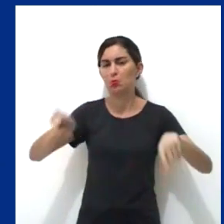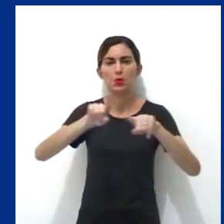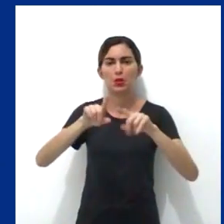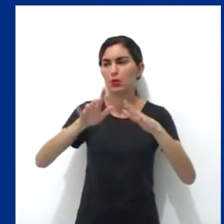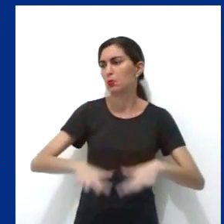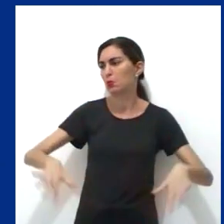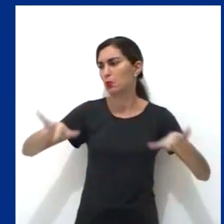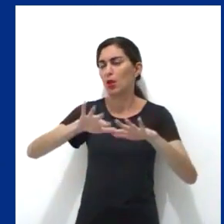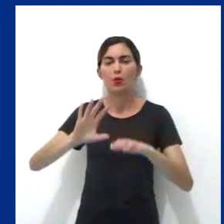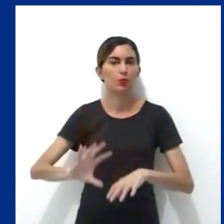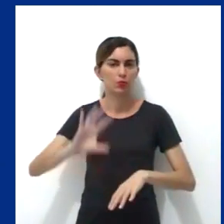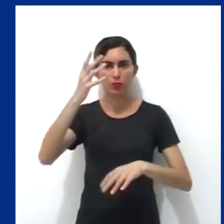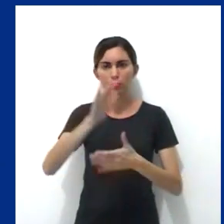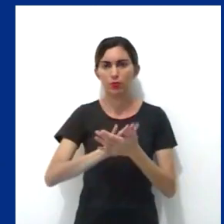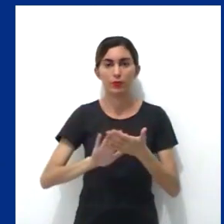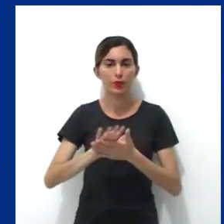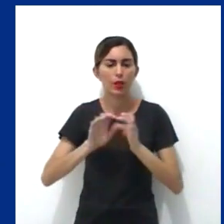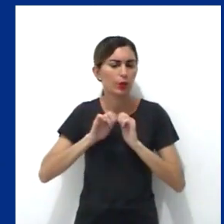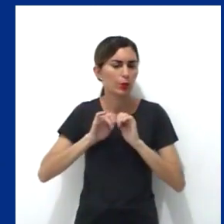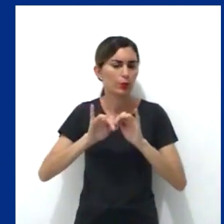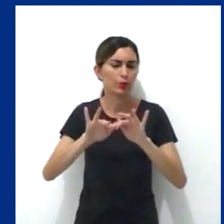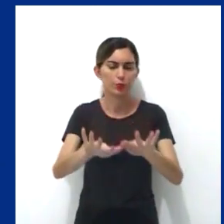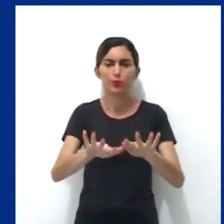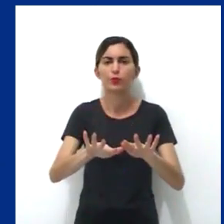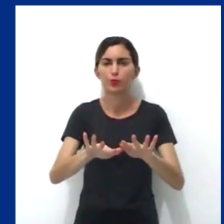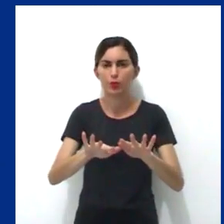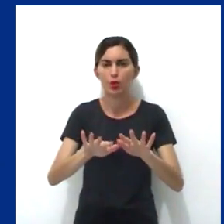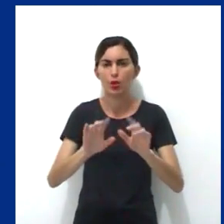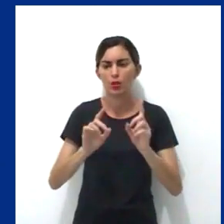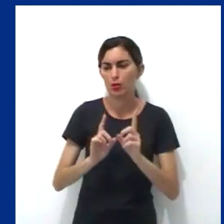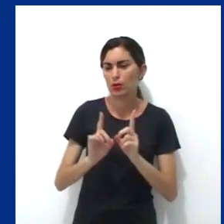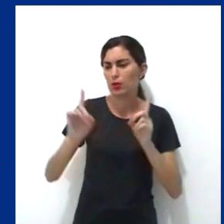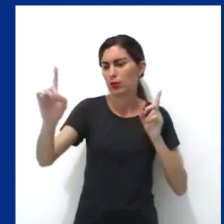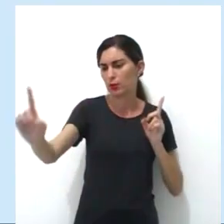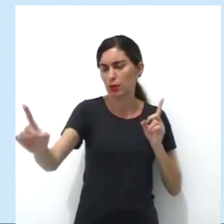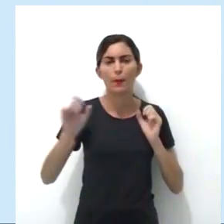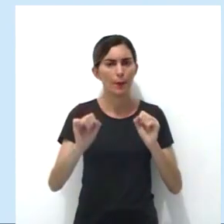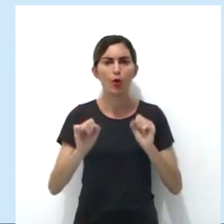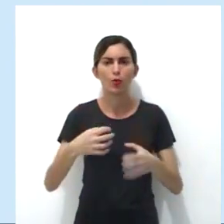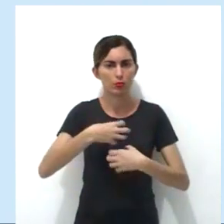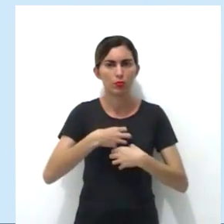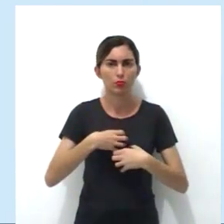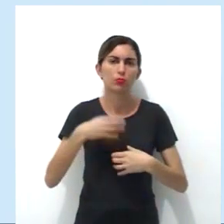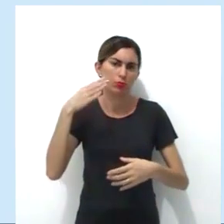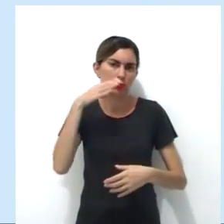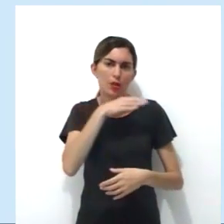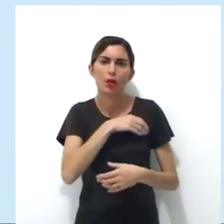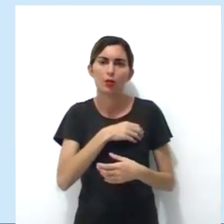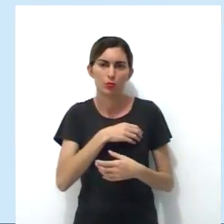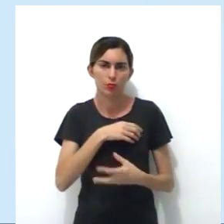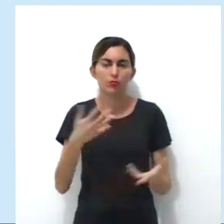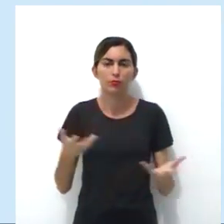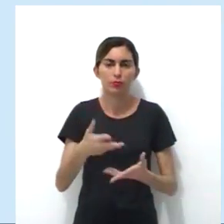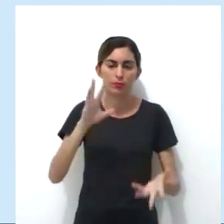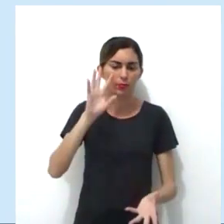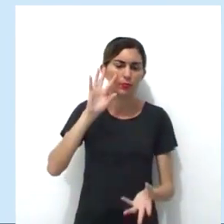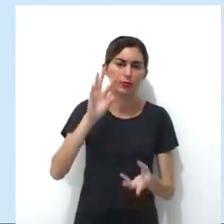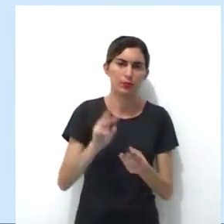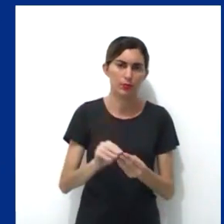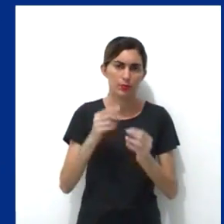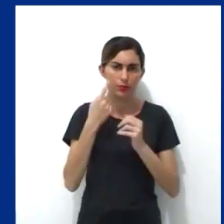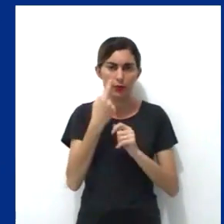radiação infravermelha, lembrando que infravermelha abaixo do vermelho, né? Que não é visível, como a que transmite